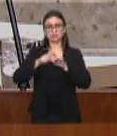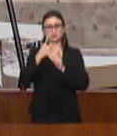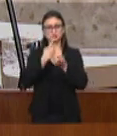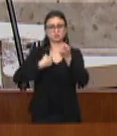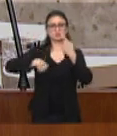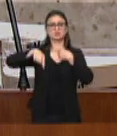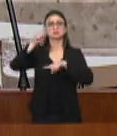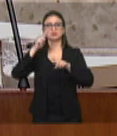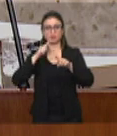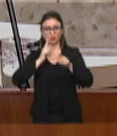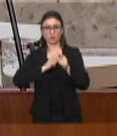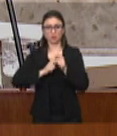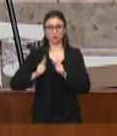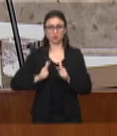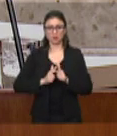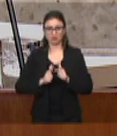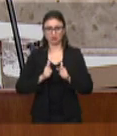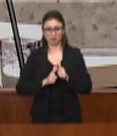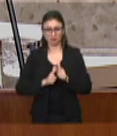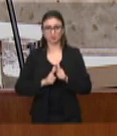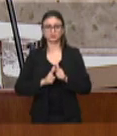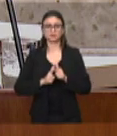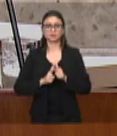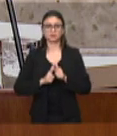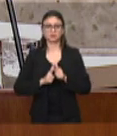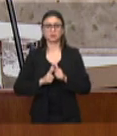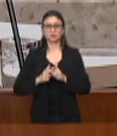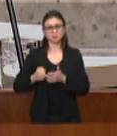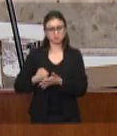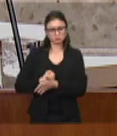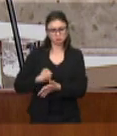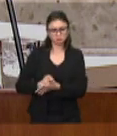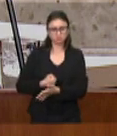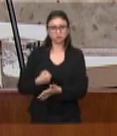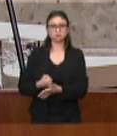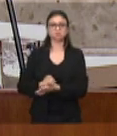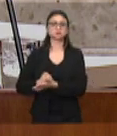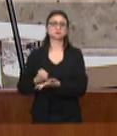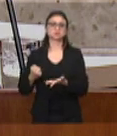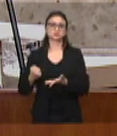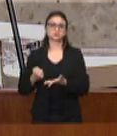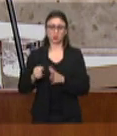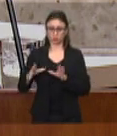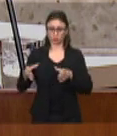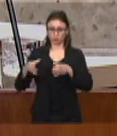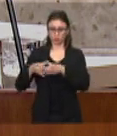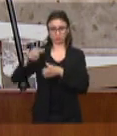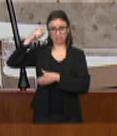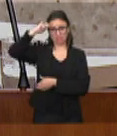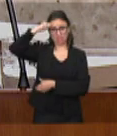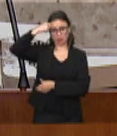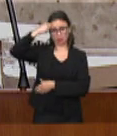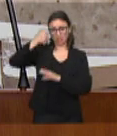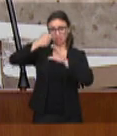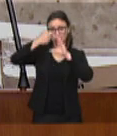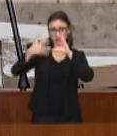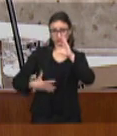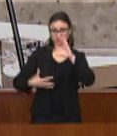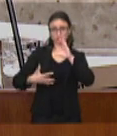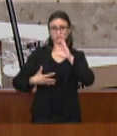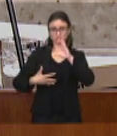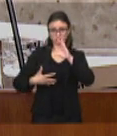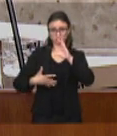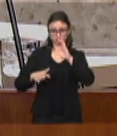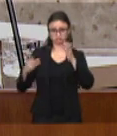das adversidades que foram duramente impingidas aos negros, características que